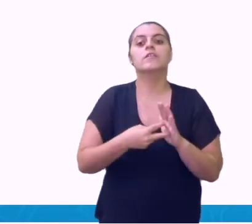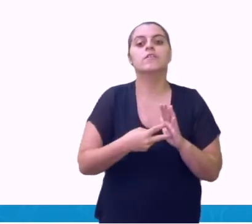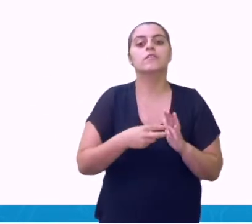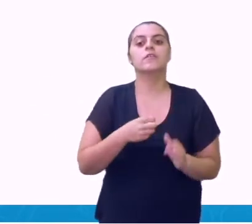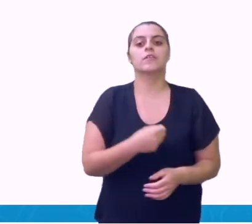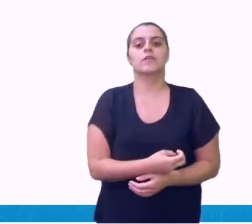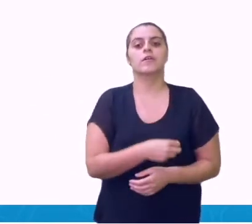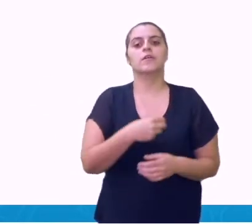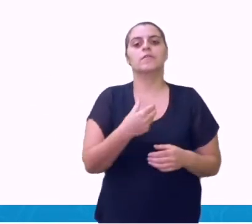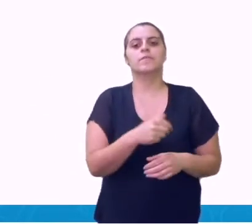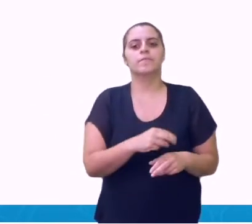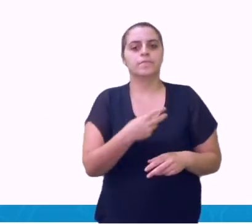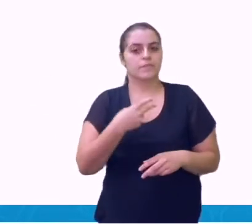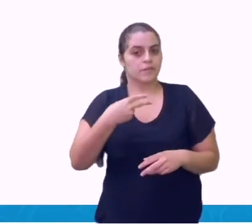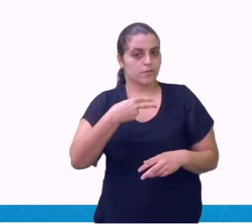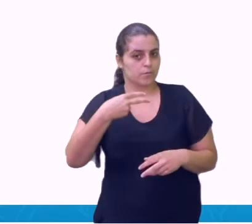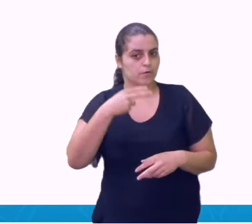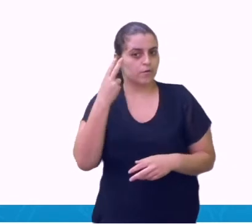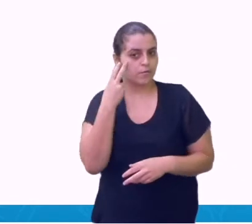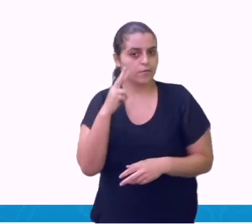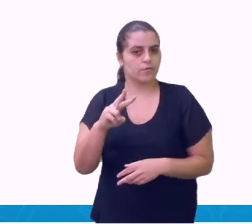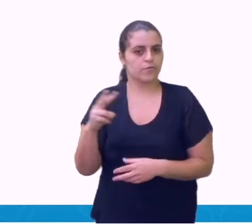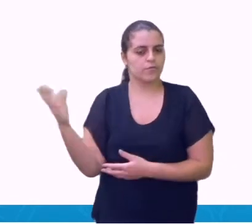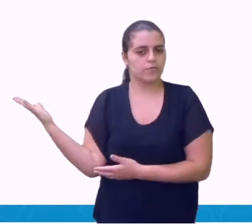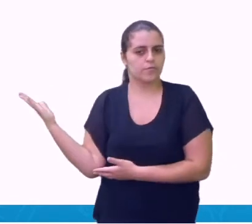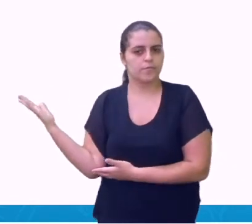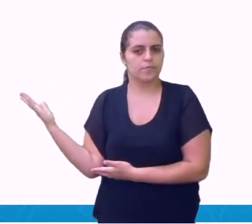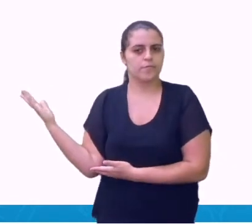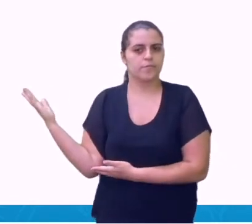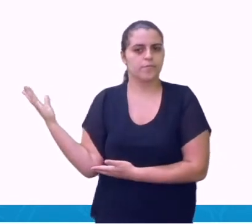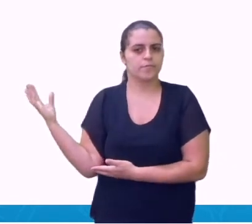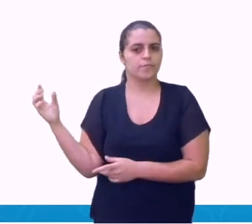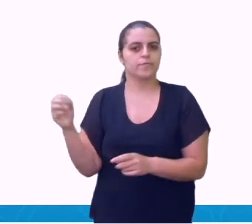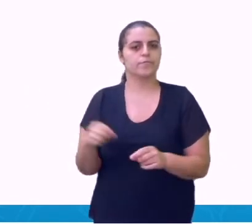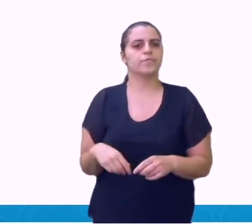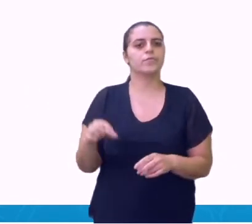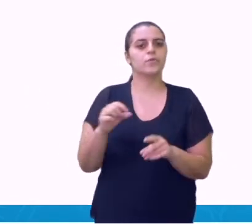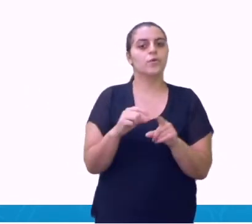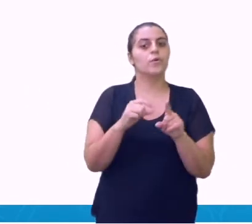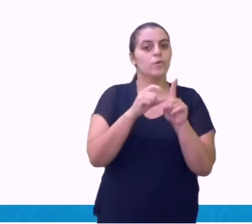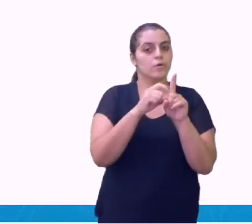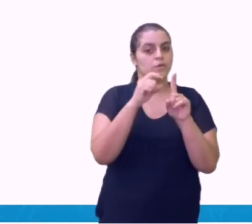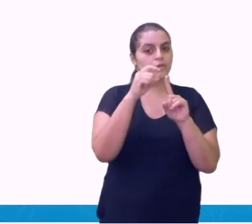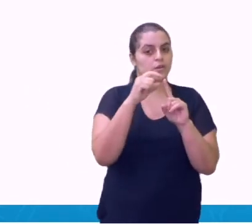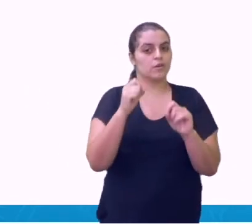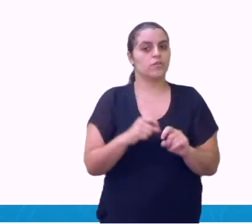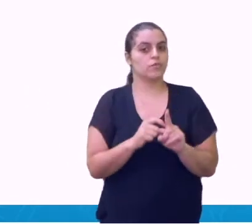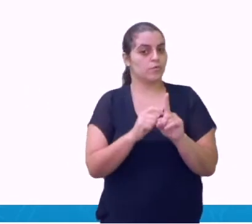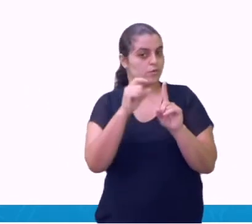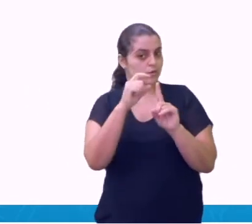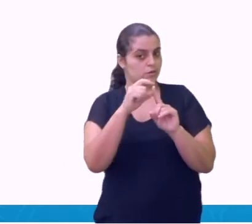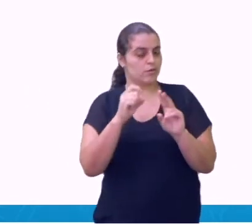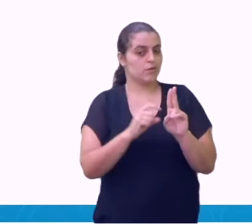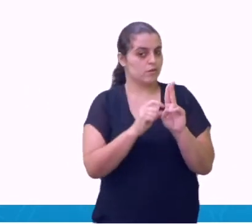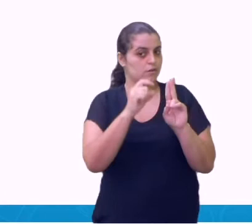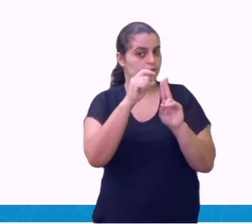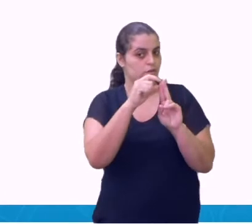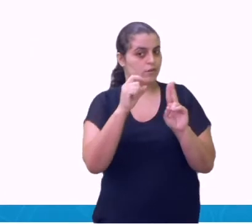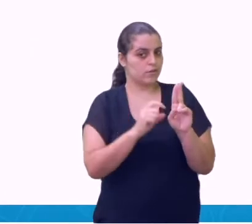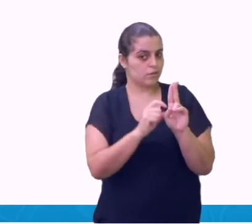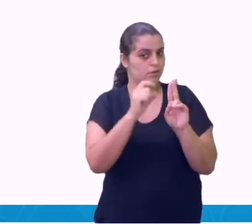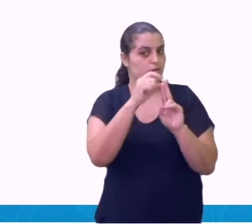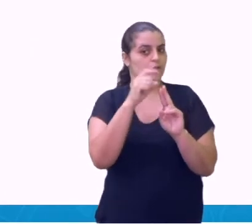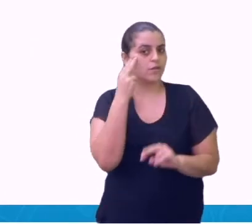Agora, nós iremos resolver. Unidade com unidade, dezena com